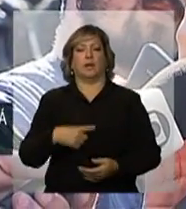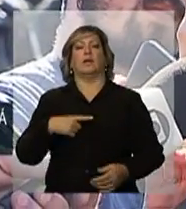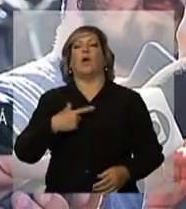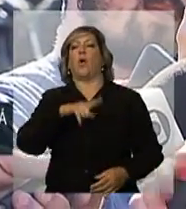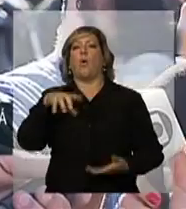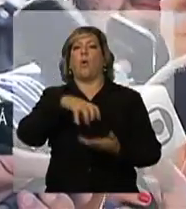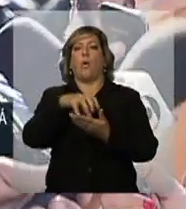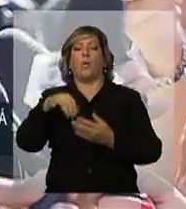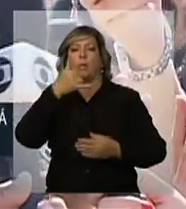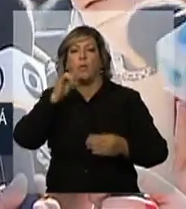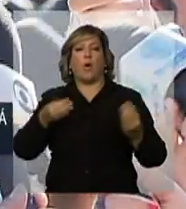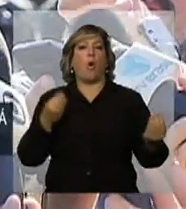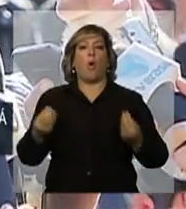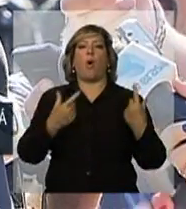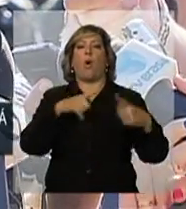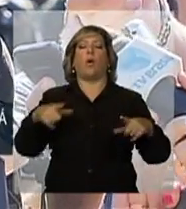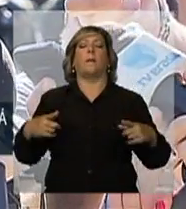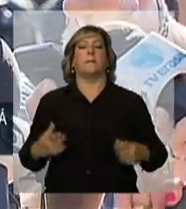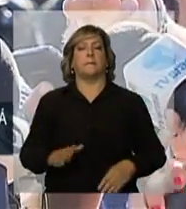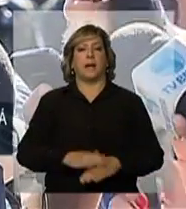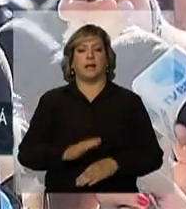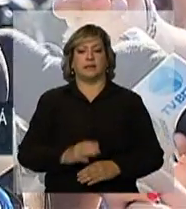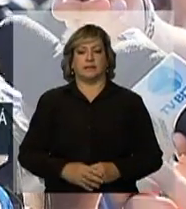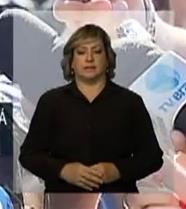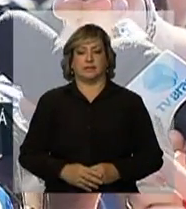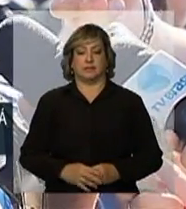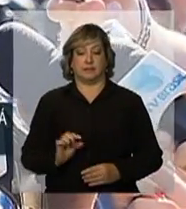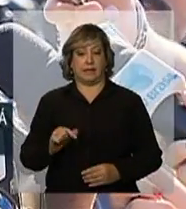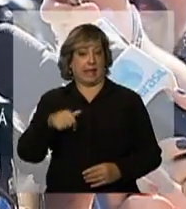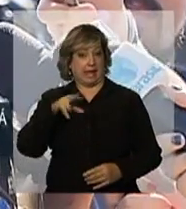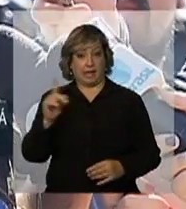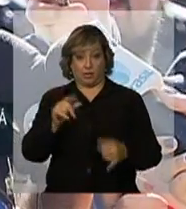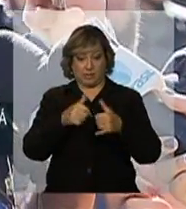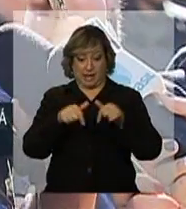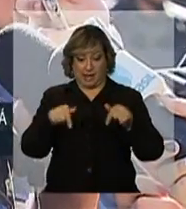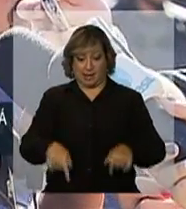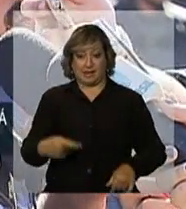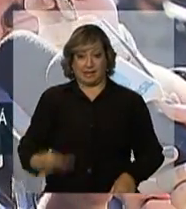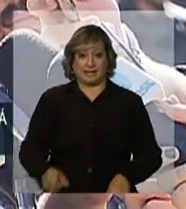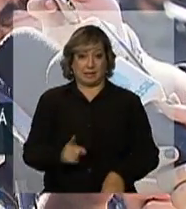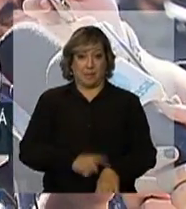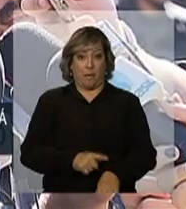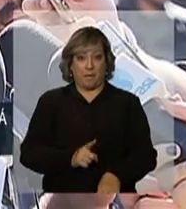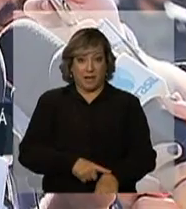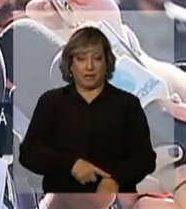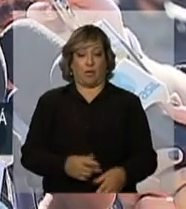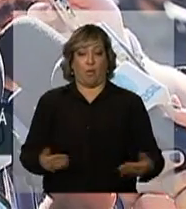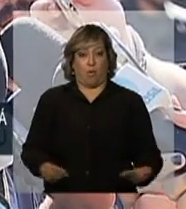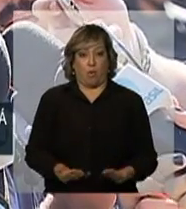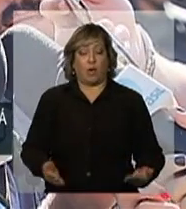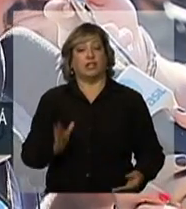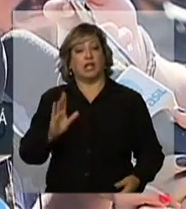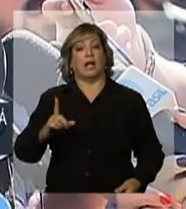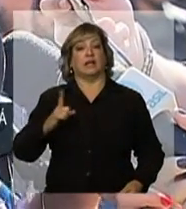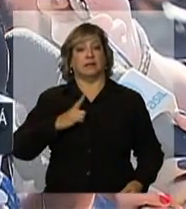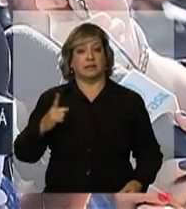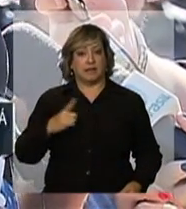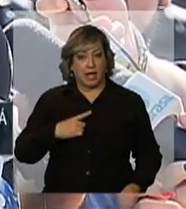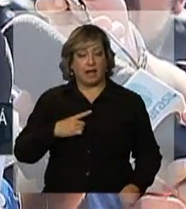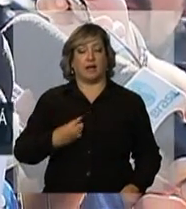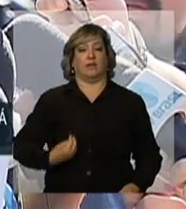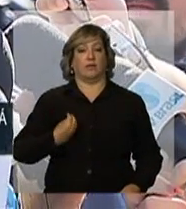energia, onde mais? Tá, quanto tem aqui? Quem não está aqui neste momento agora, já está ou realizando